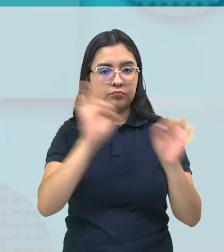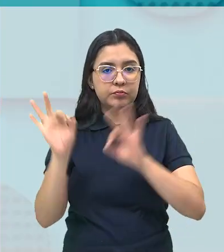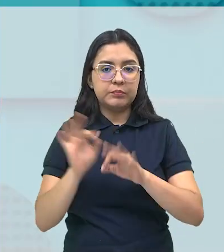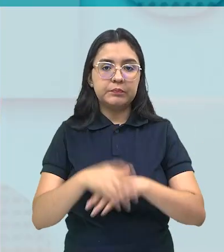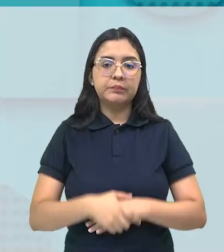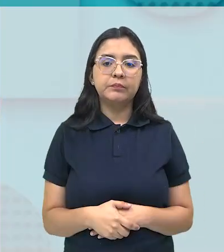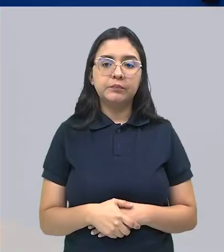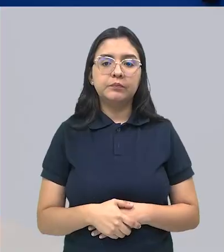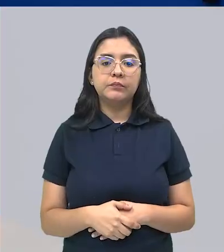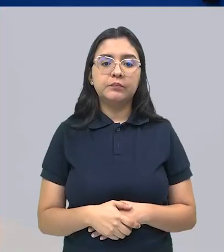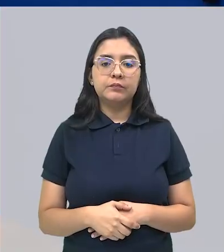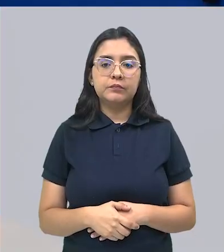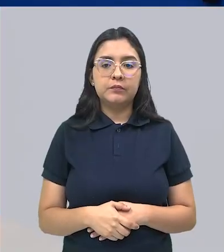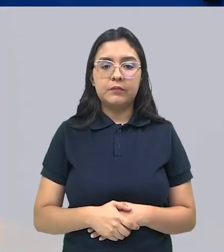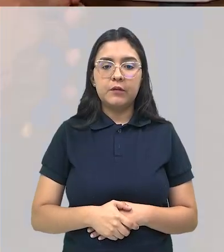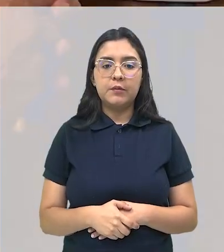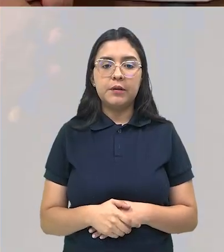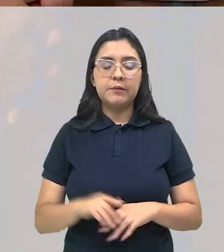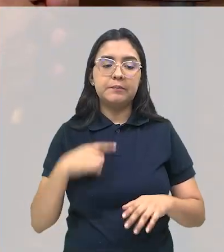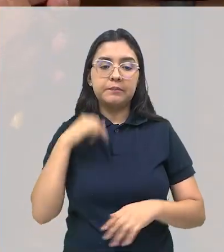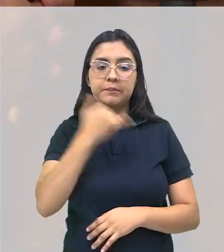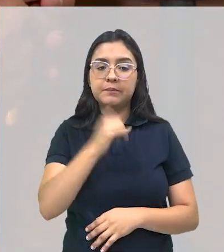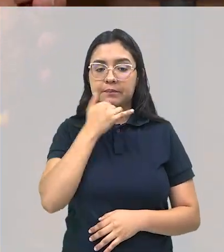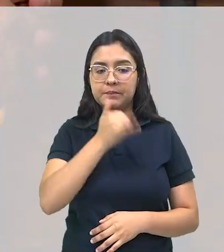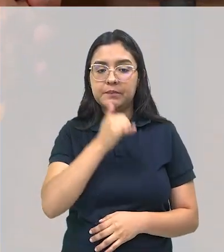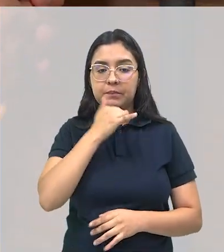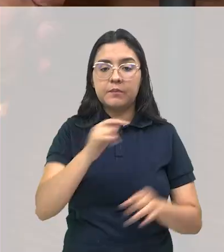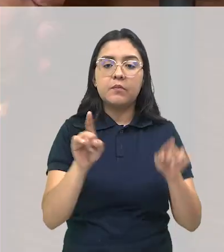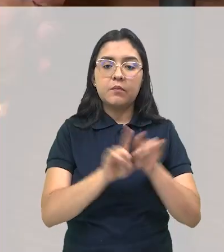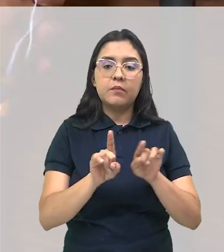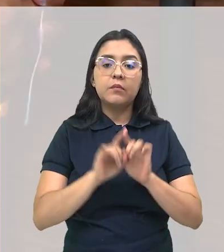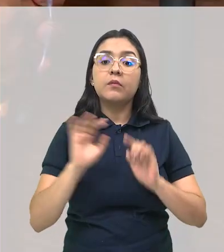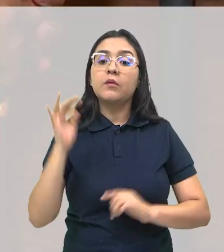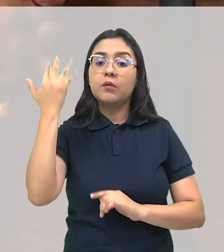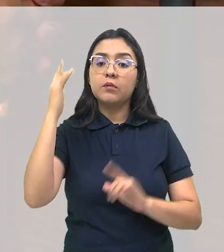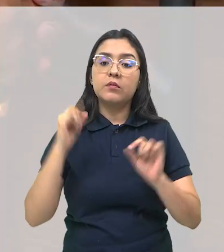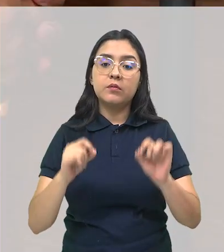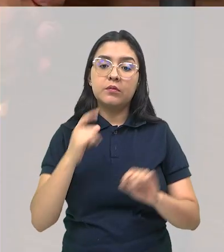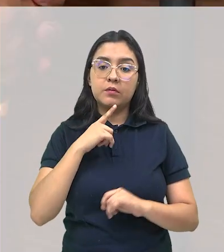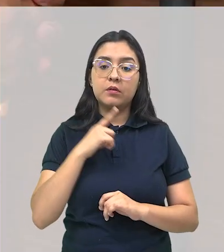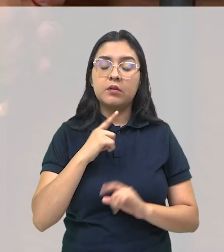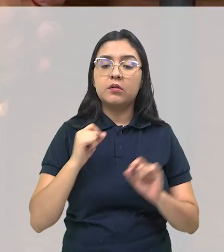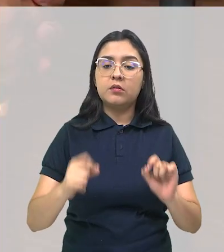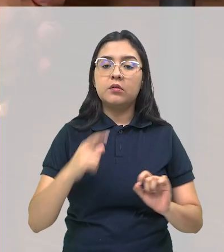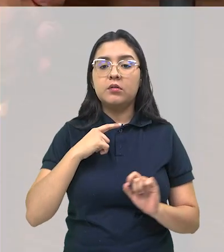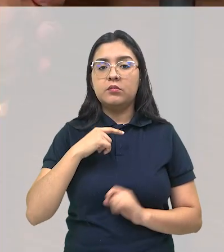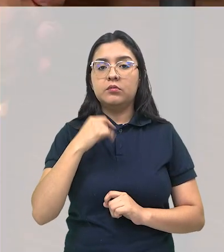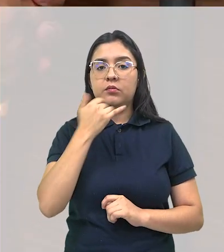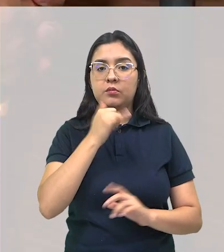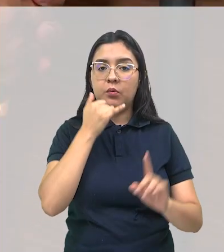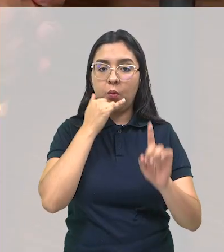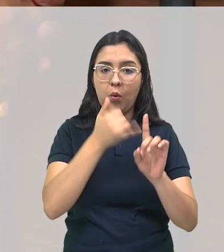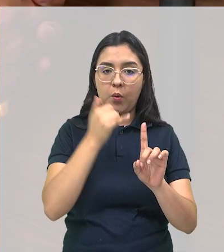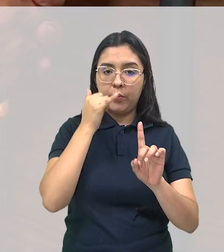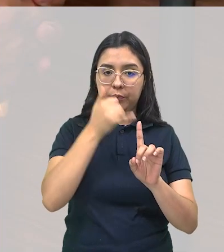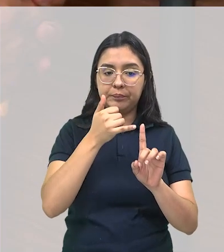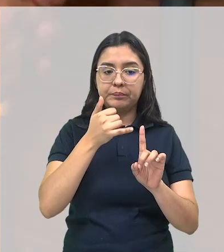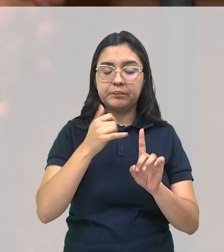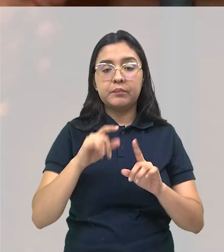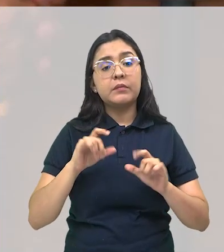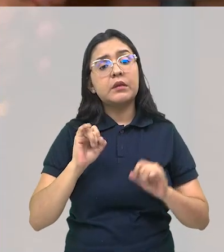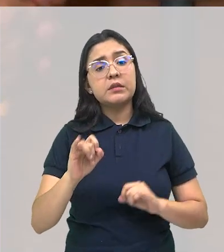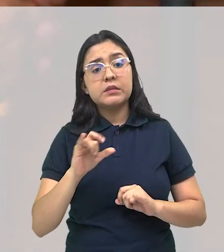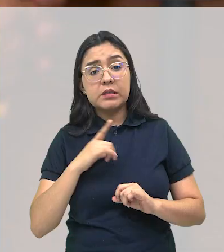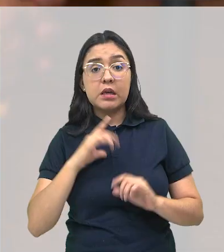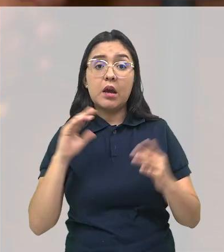situação. Choque elétrico. O choque elétrico ocorre quando a corrente elétrica passa através do corpo humano. Em caso de